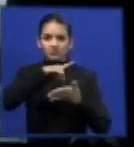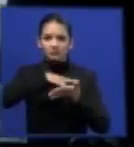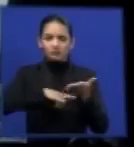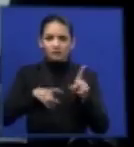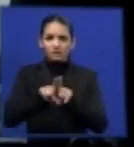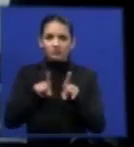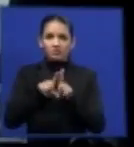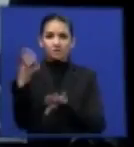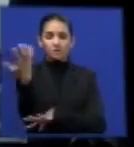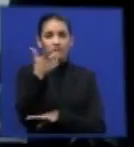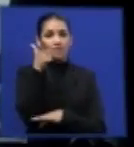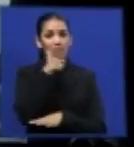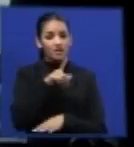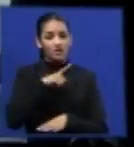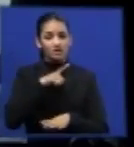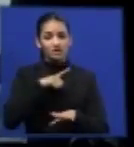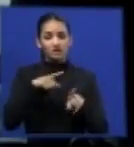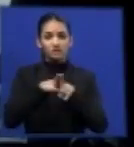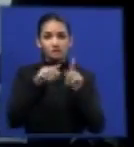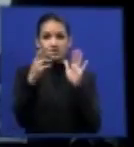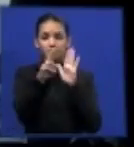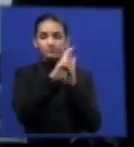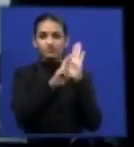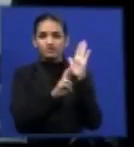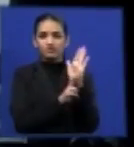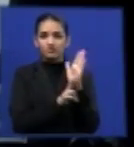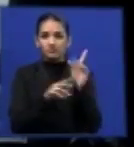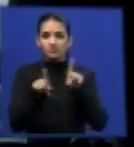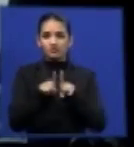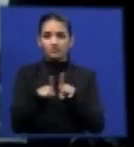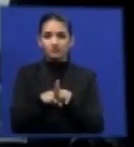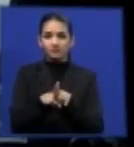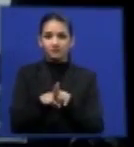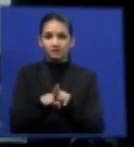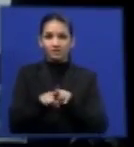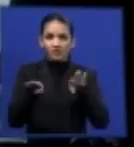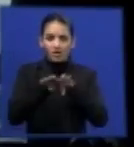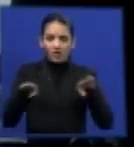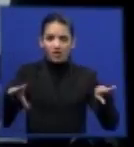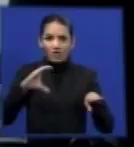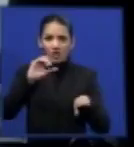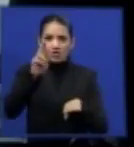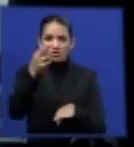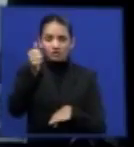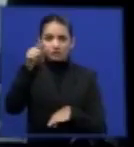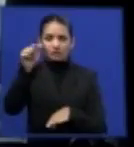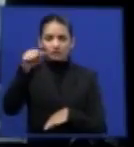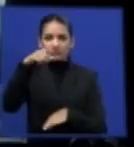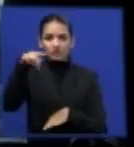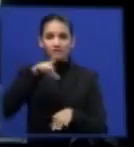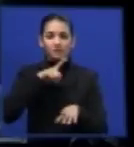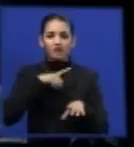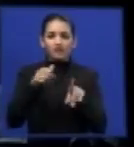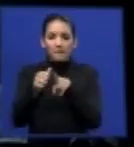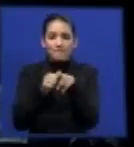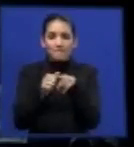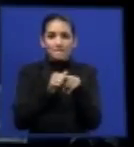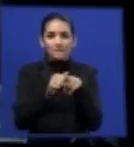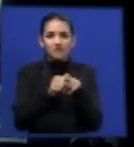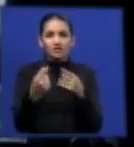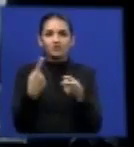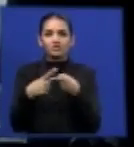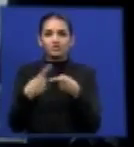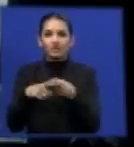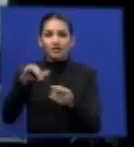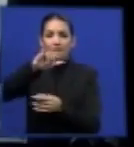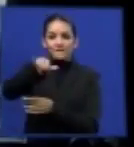Metropolitano nós determinamos que o asfalto fosse asfalto borracha tivesse na sua composição o pneu